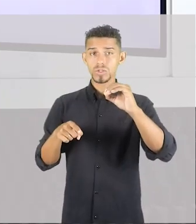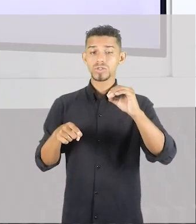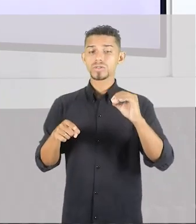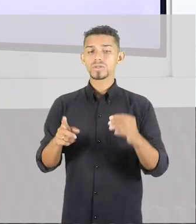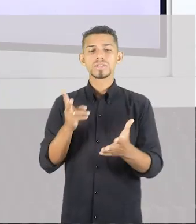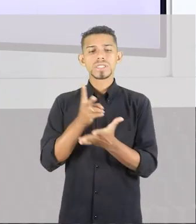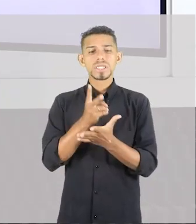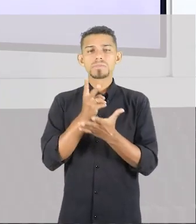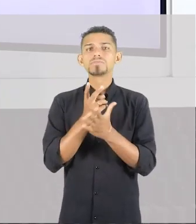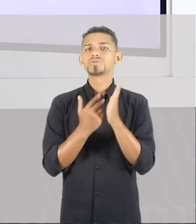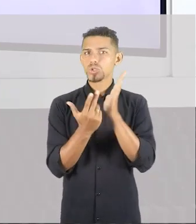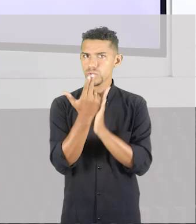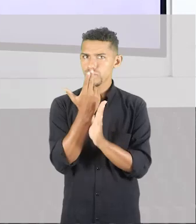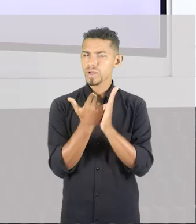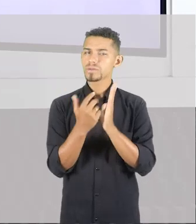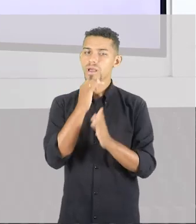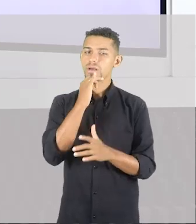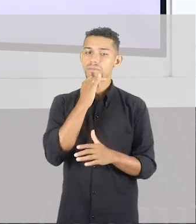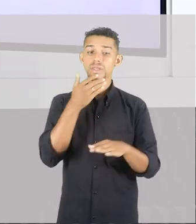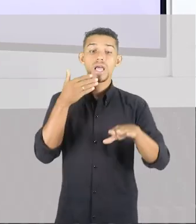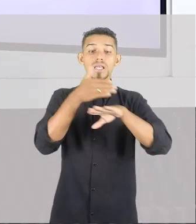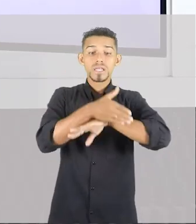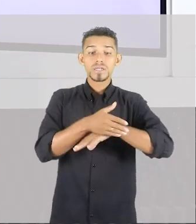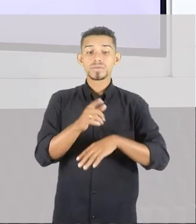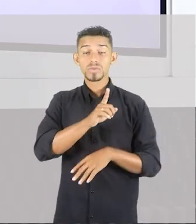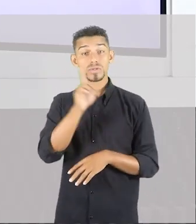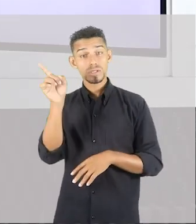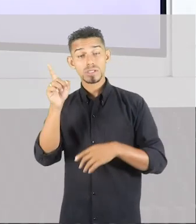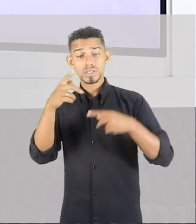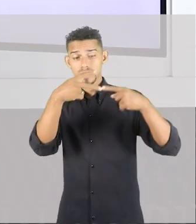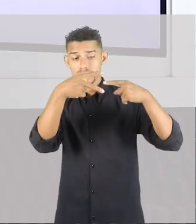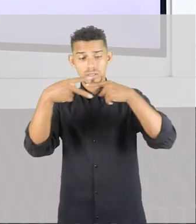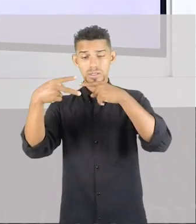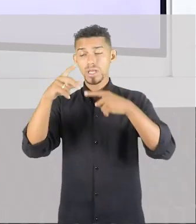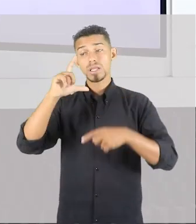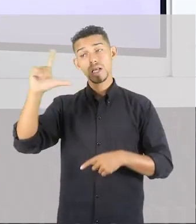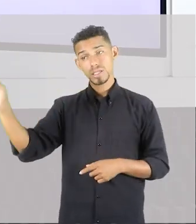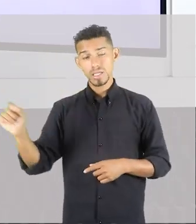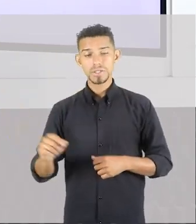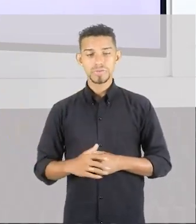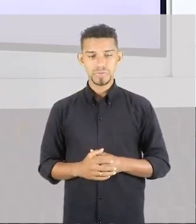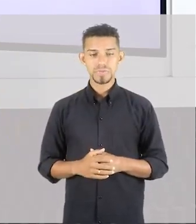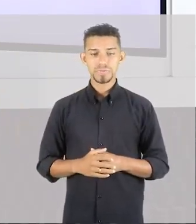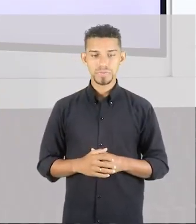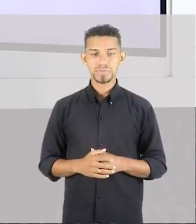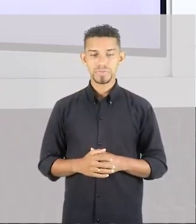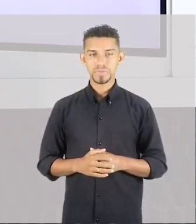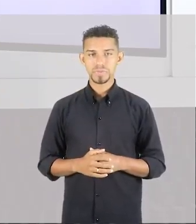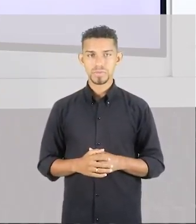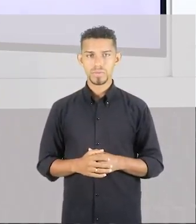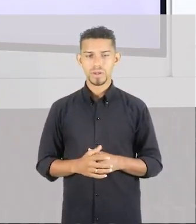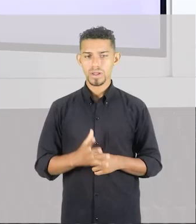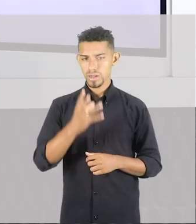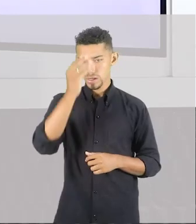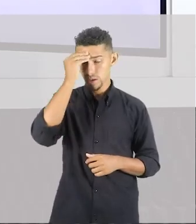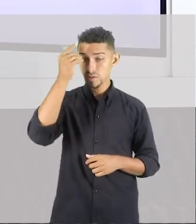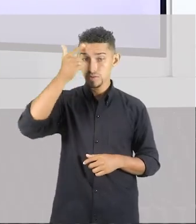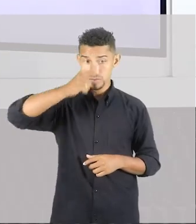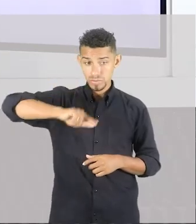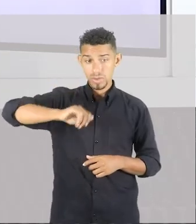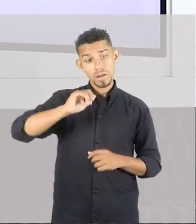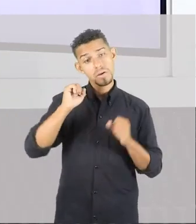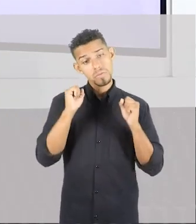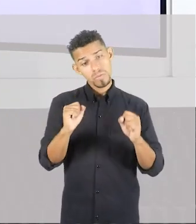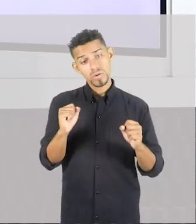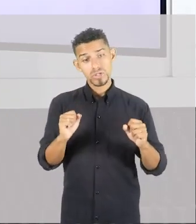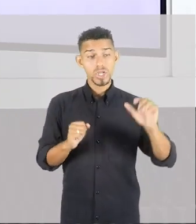estiver aplicado no papel, significa que um vetor está entrando. Se esse desenho, significa que um vetor está saindo. Tá? Repito, pode